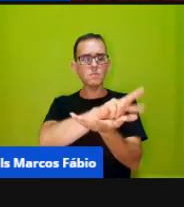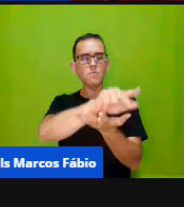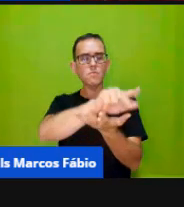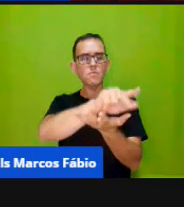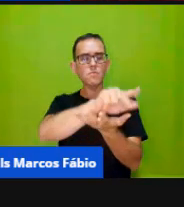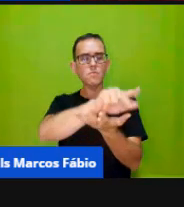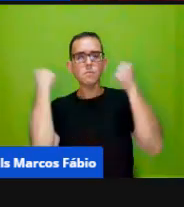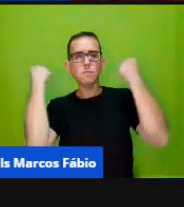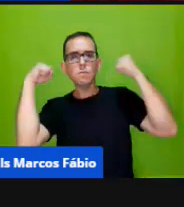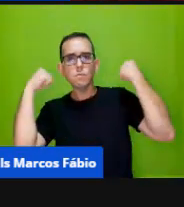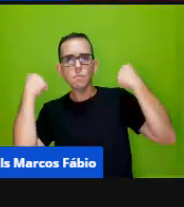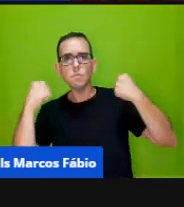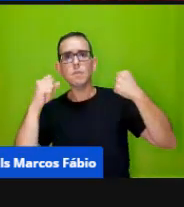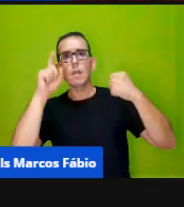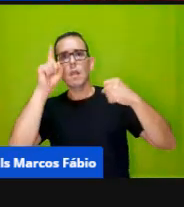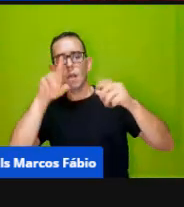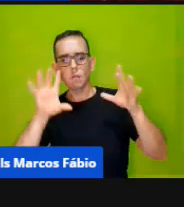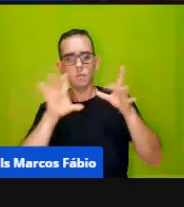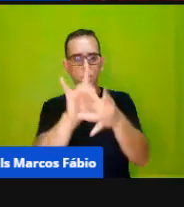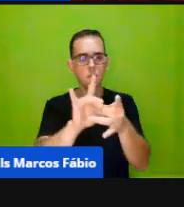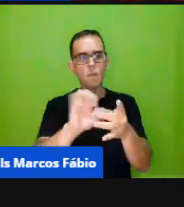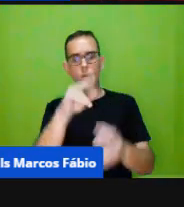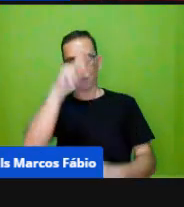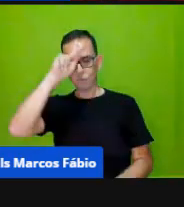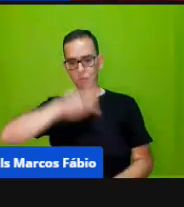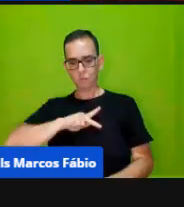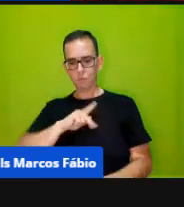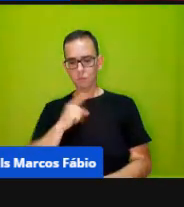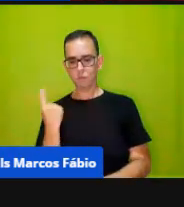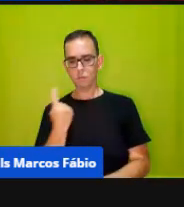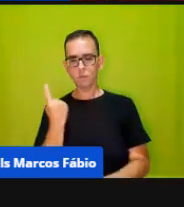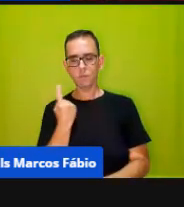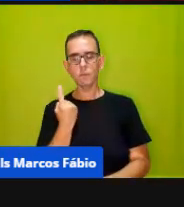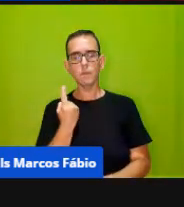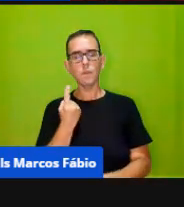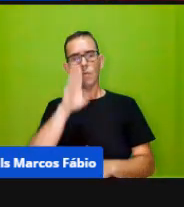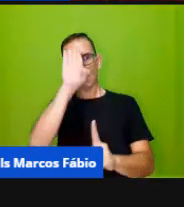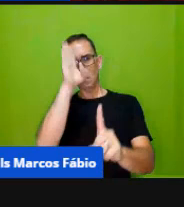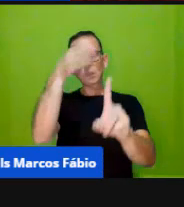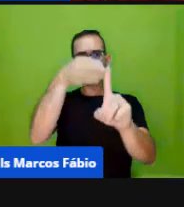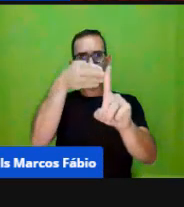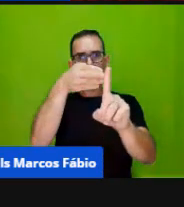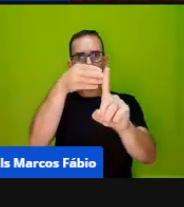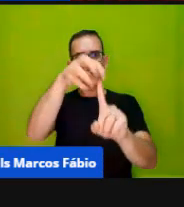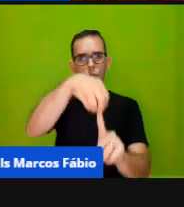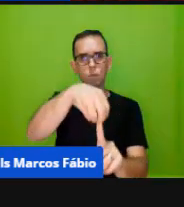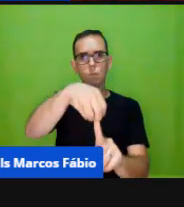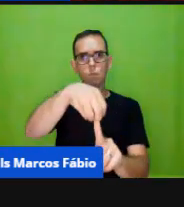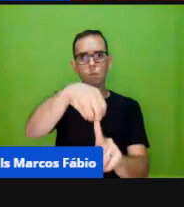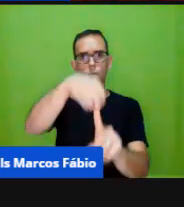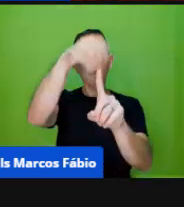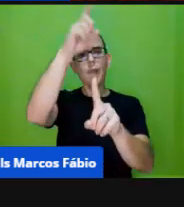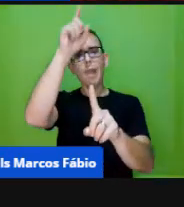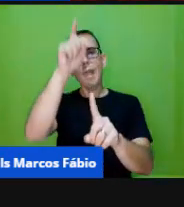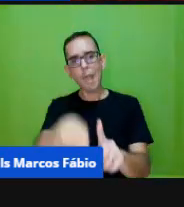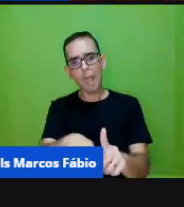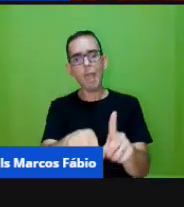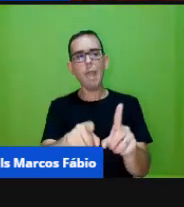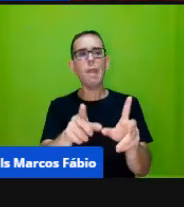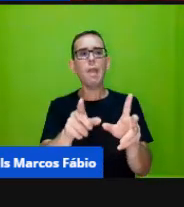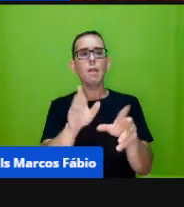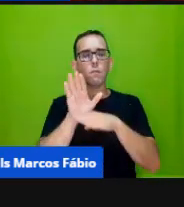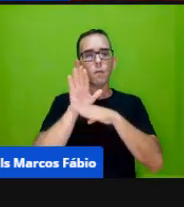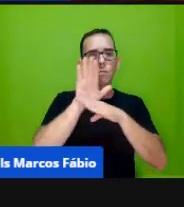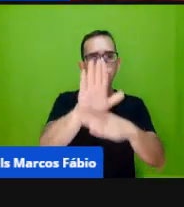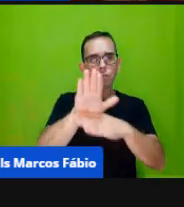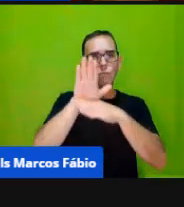de esporte, coletivas ou individuais, cujo objetivo principal é o de corroborar